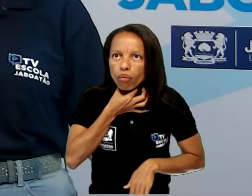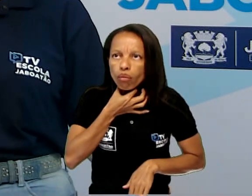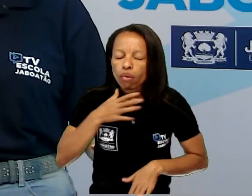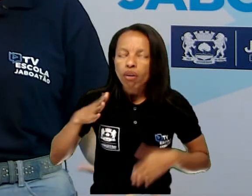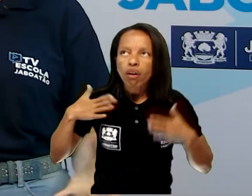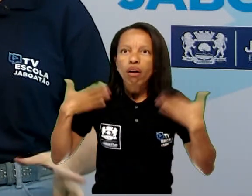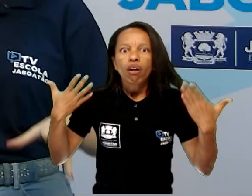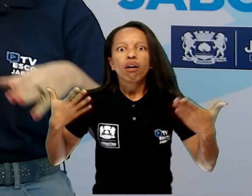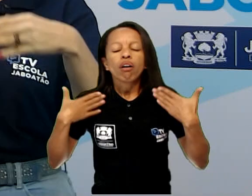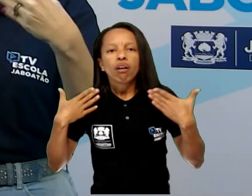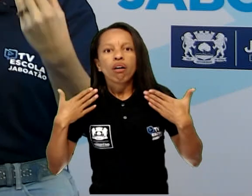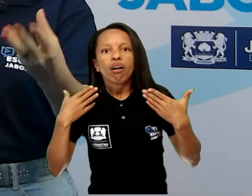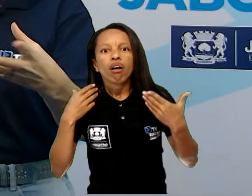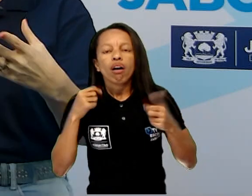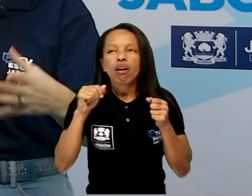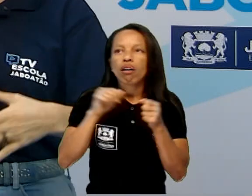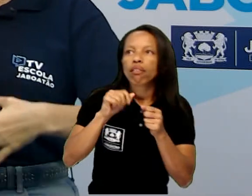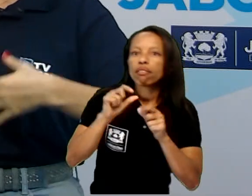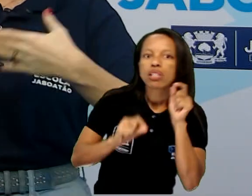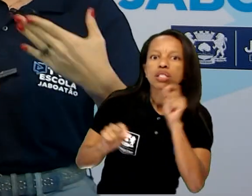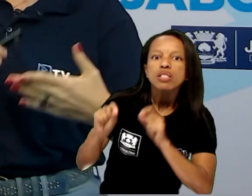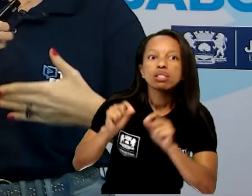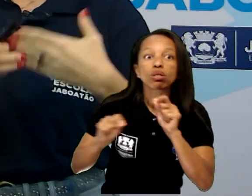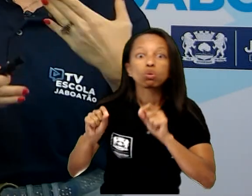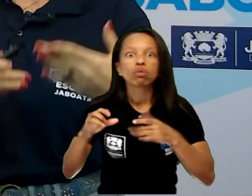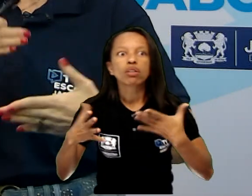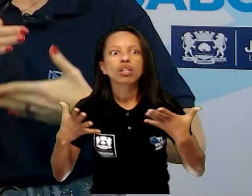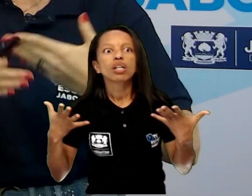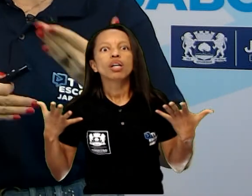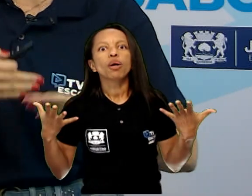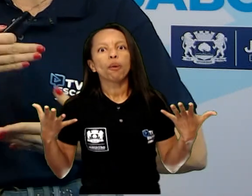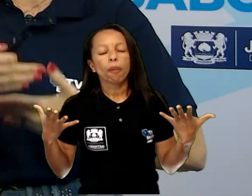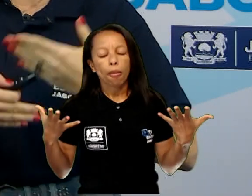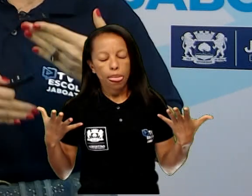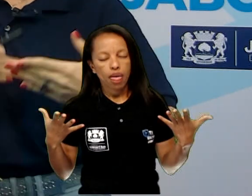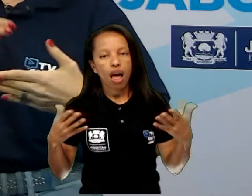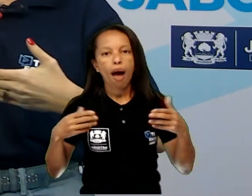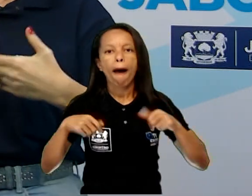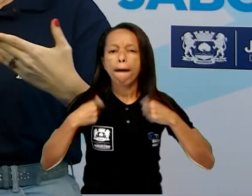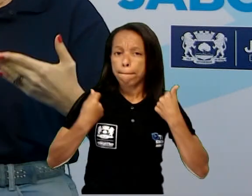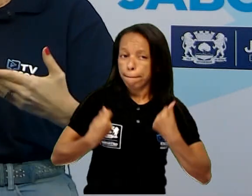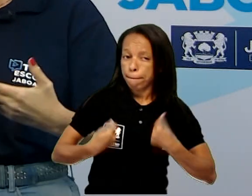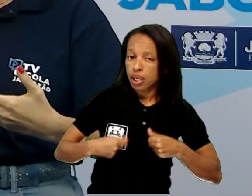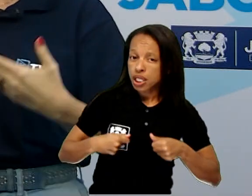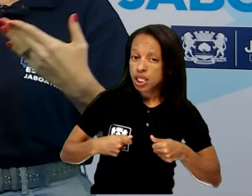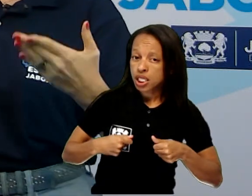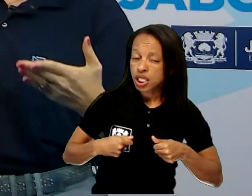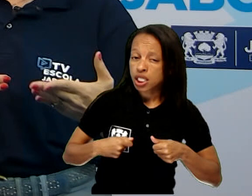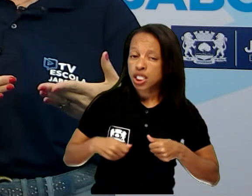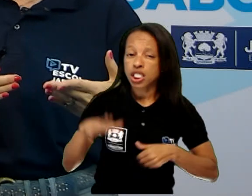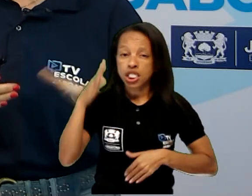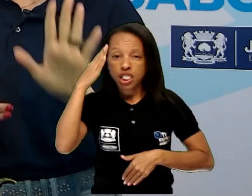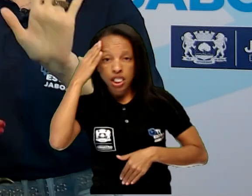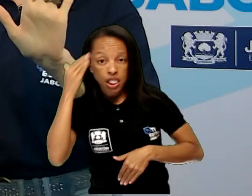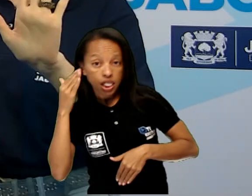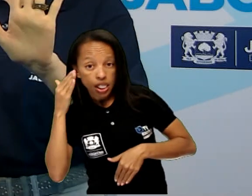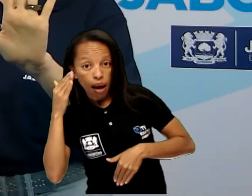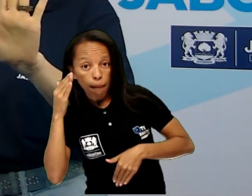o que fazer e acaba atropelando, né, os procedimentos, as etapas que você precisa